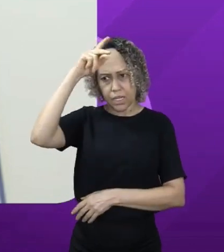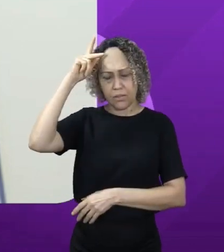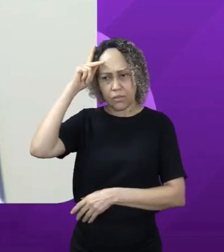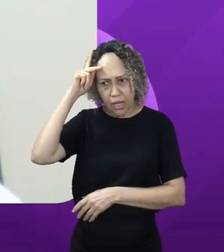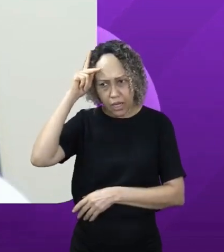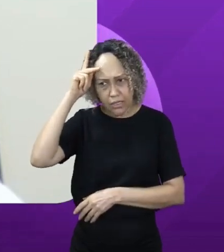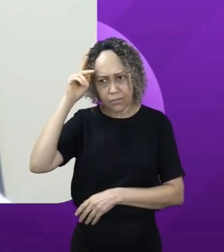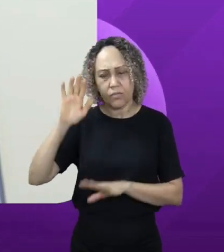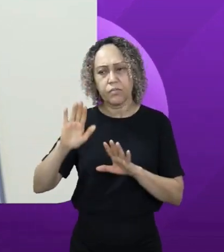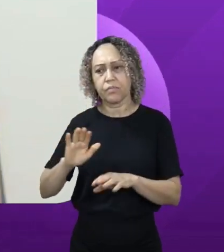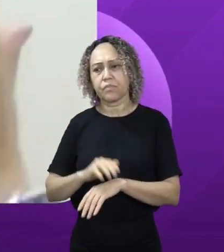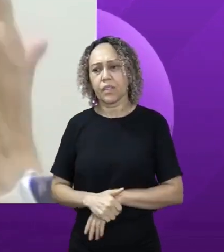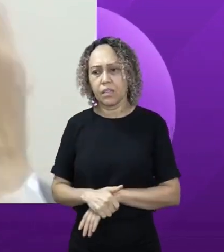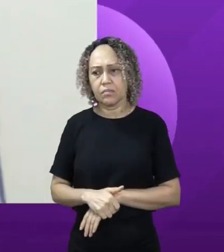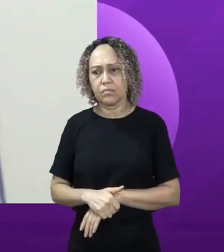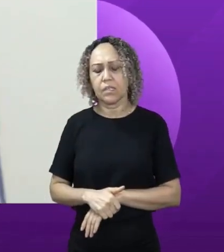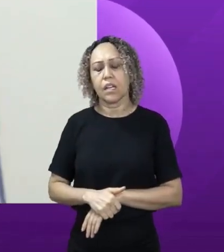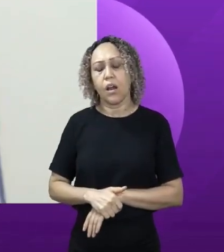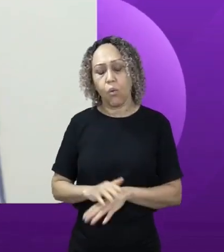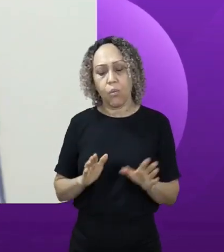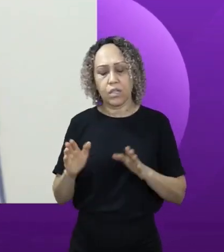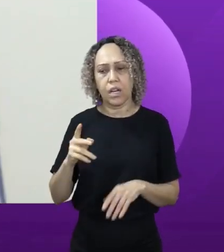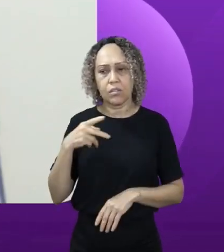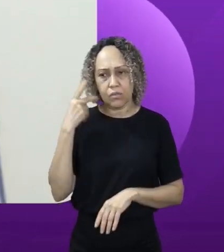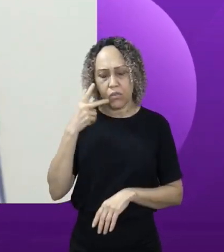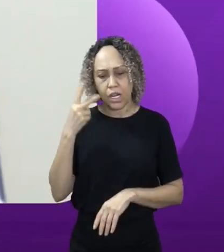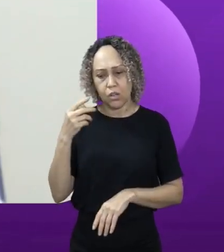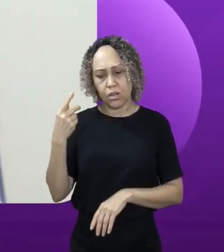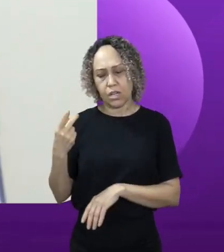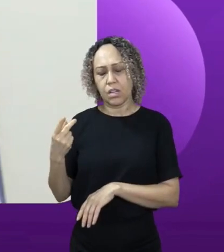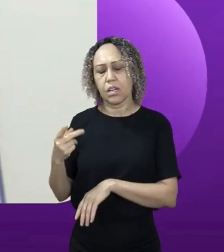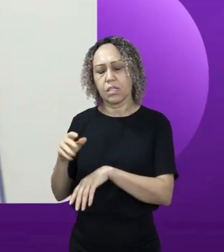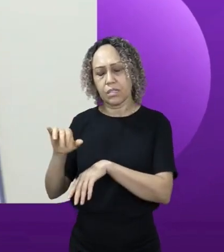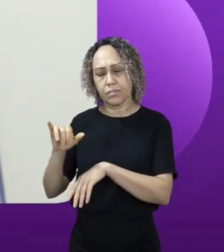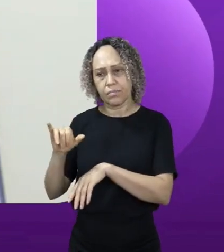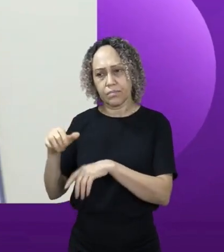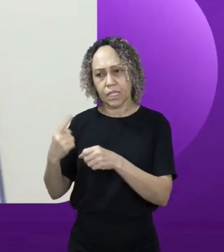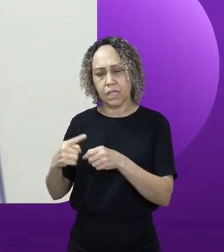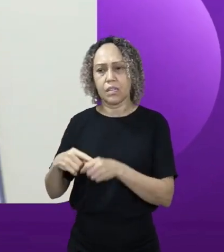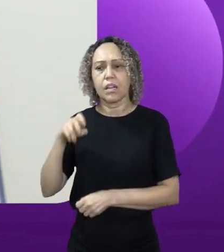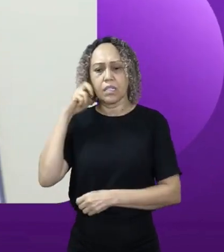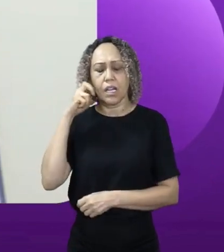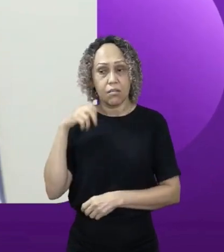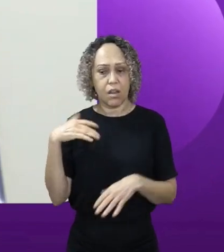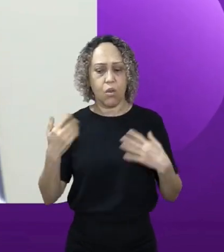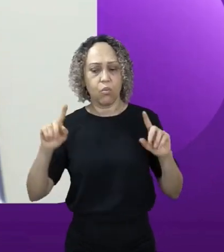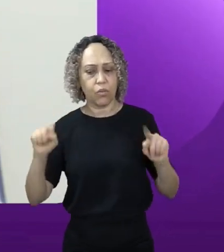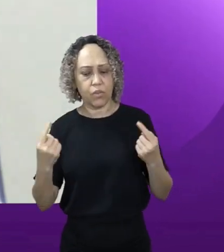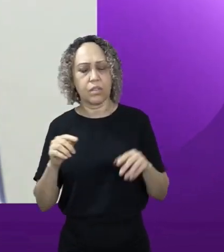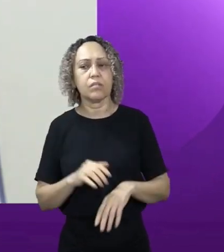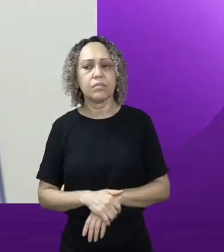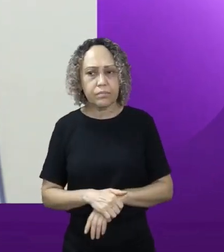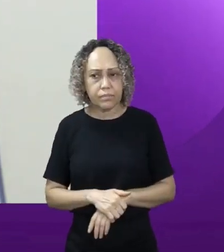um mandato de vereadora, né, na cidade é um mandato muito desafiador, né, e a gente já passou, né, na condição de